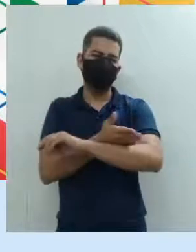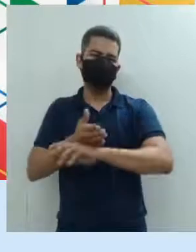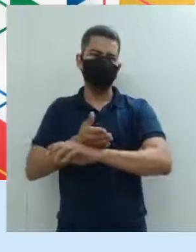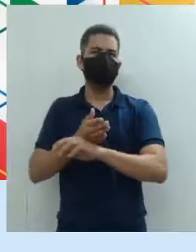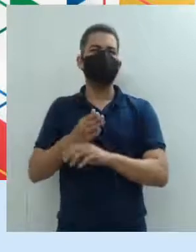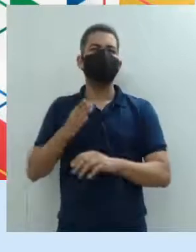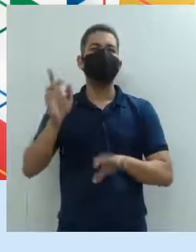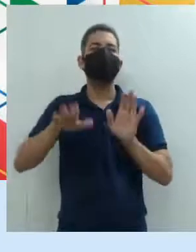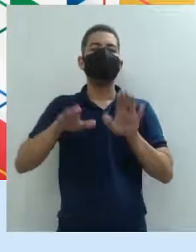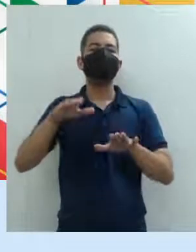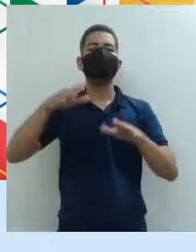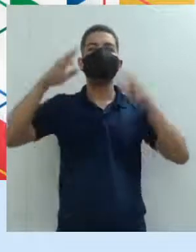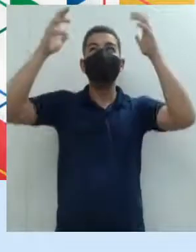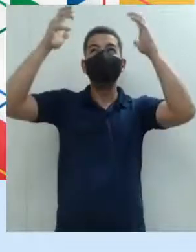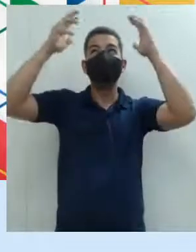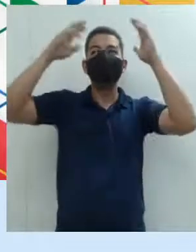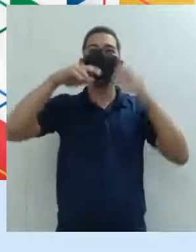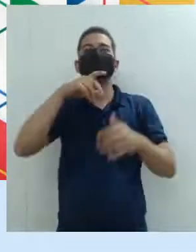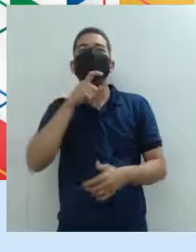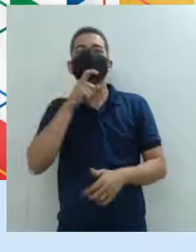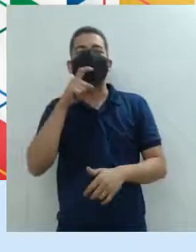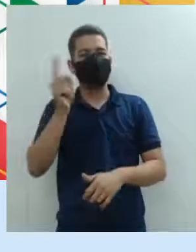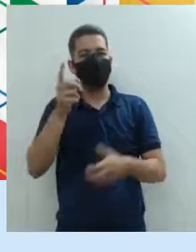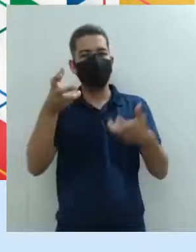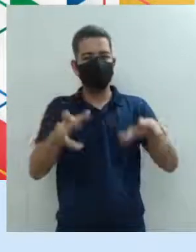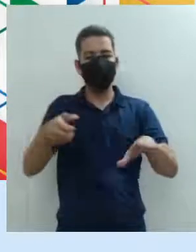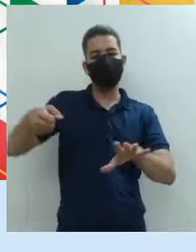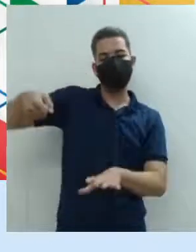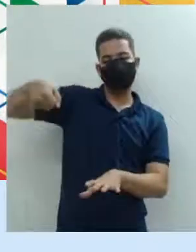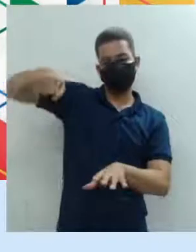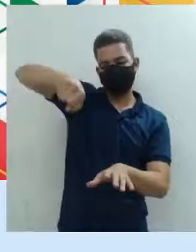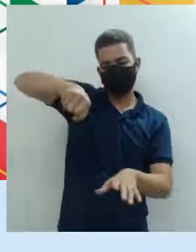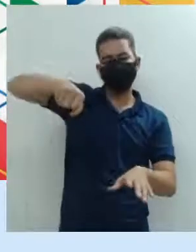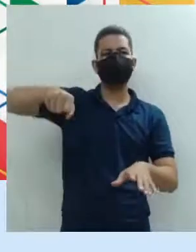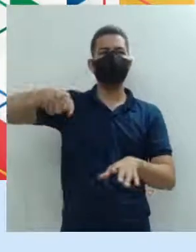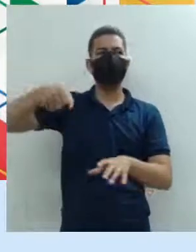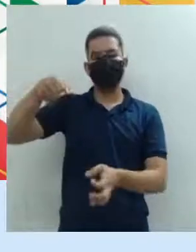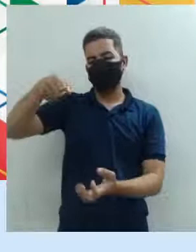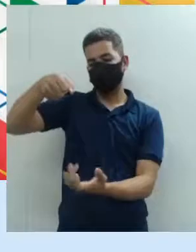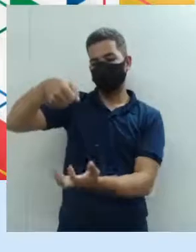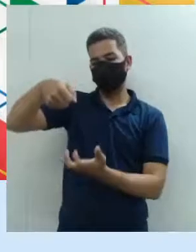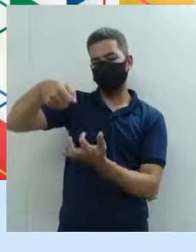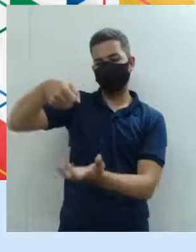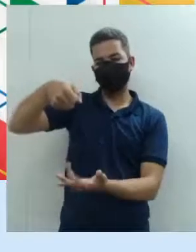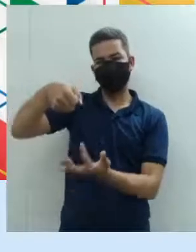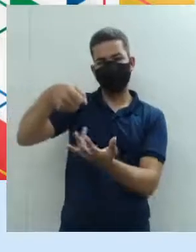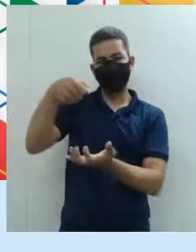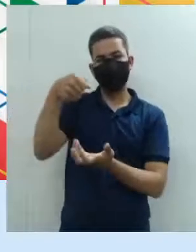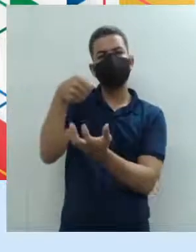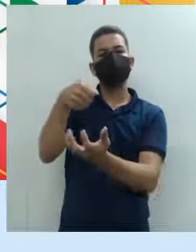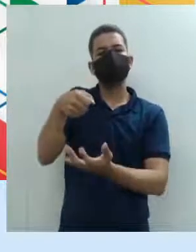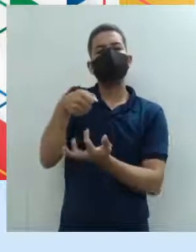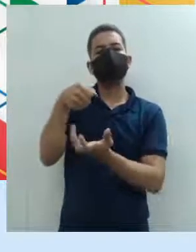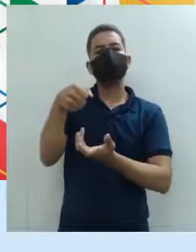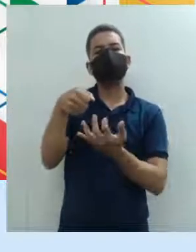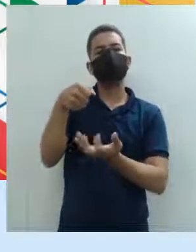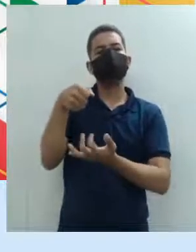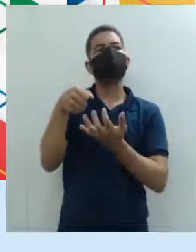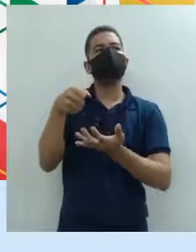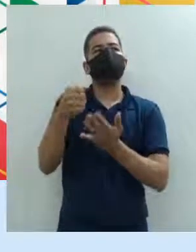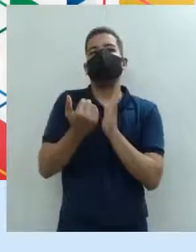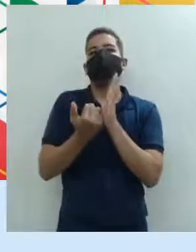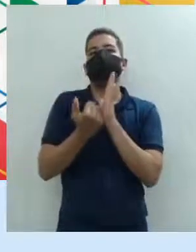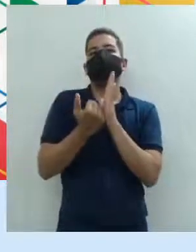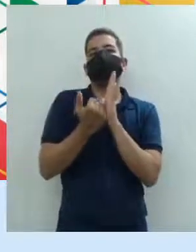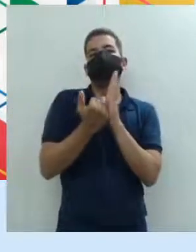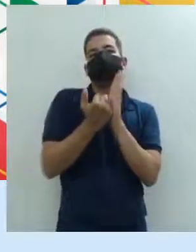banho, porque está achando que está muito frio. Então você está aquecendo água, tem uma chama ali embaixo da chaleira. Essa chama começa a